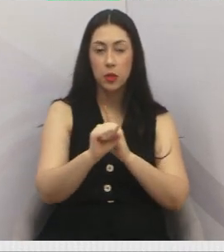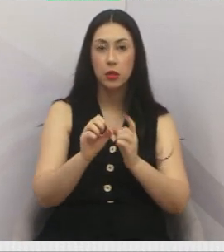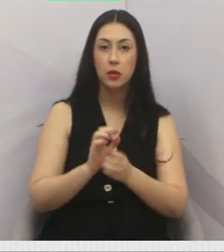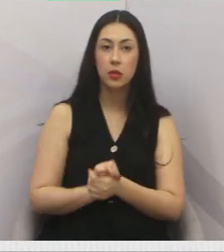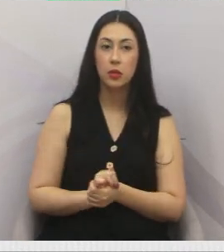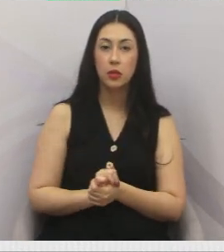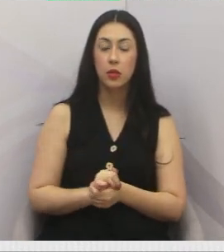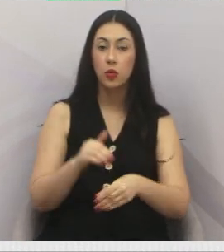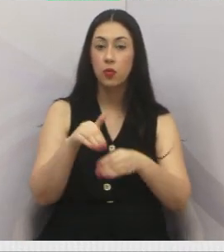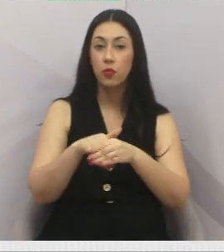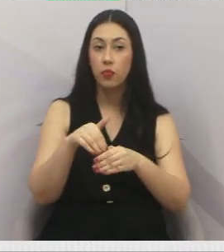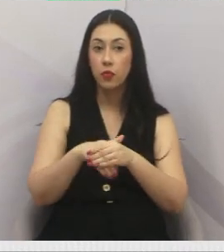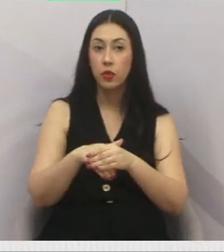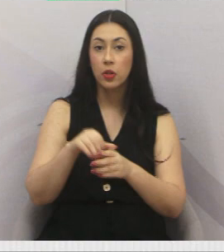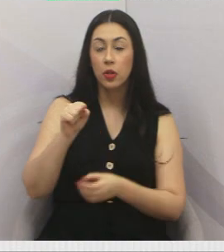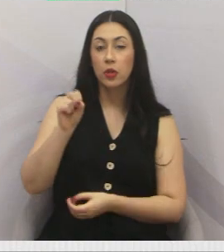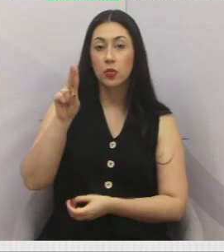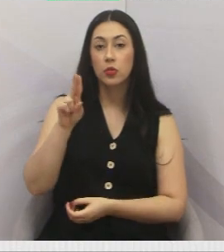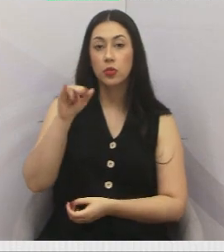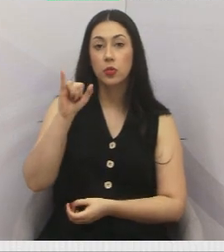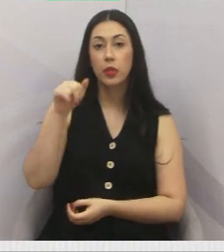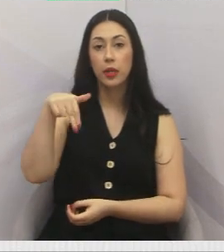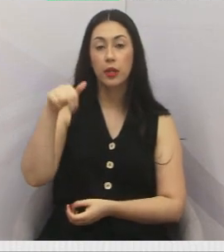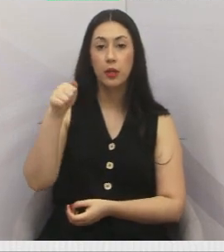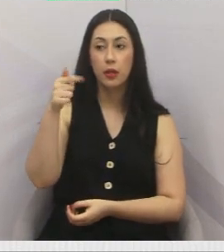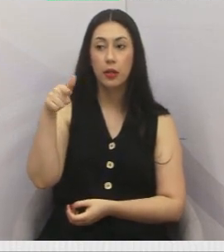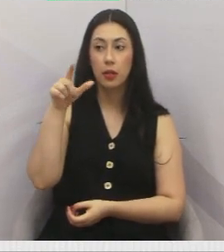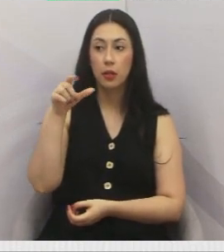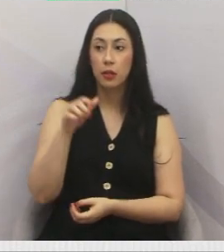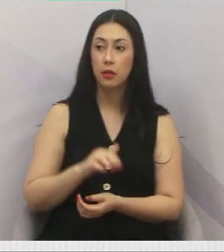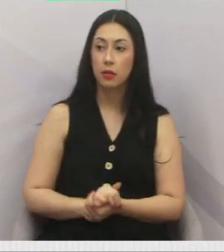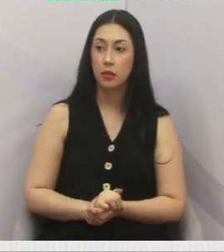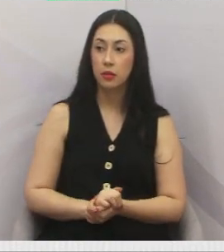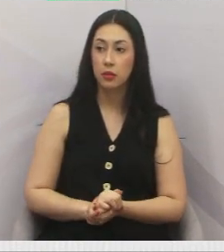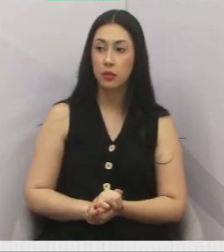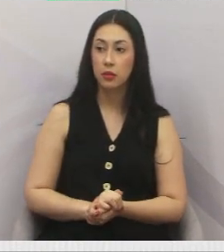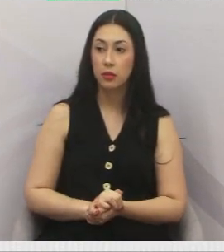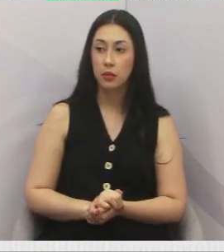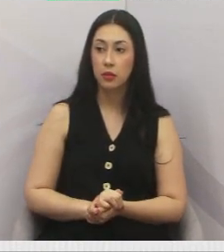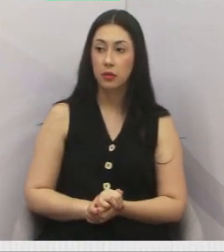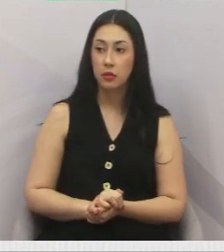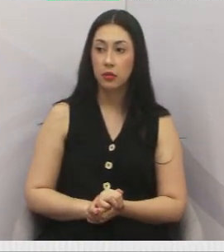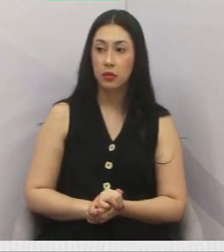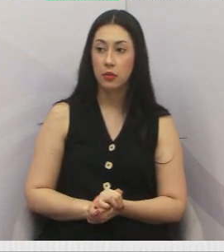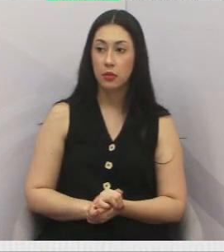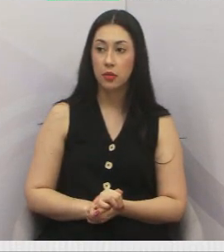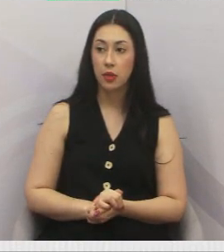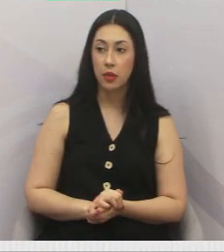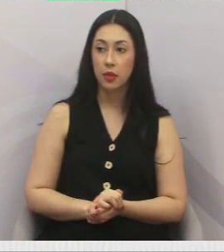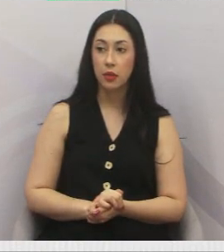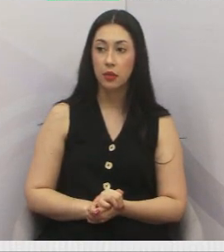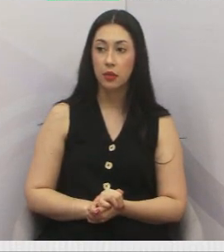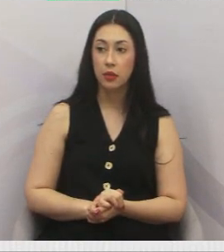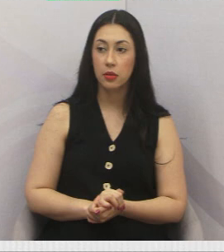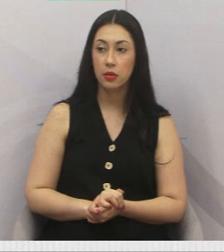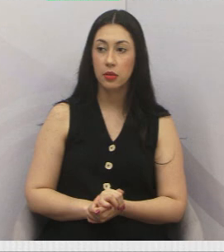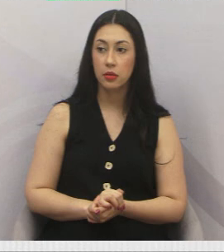Civil, um voto para Suinam, Instituto Socioambiental. Próximo voto.